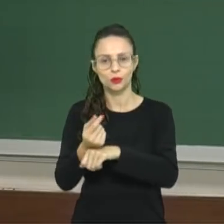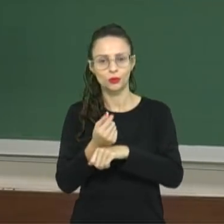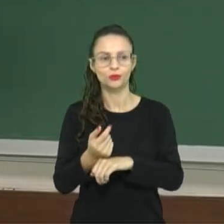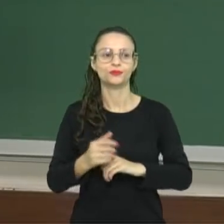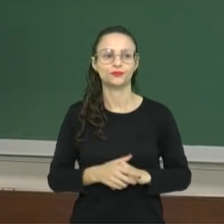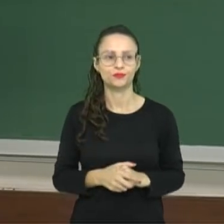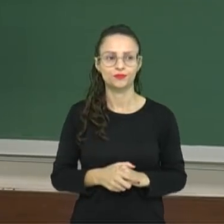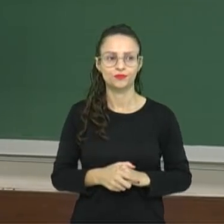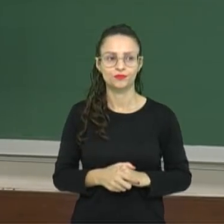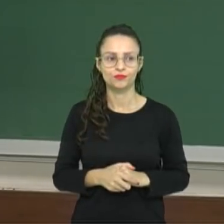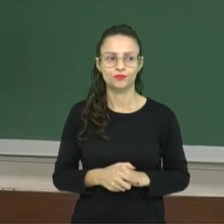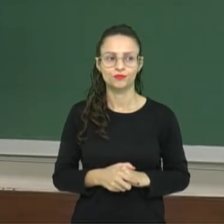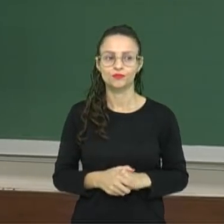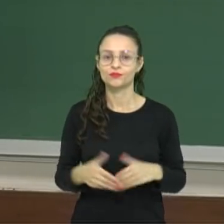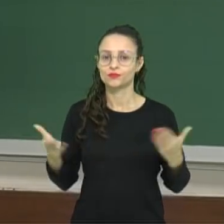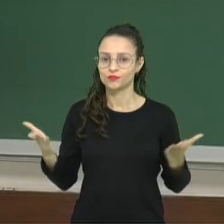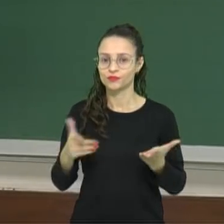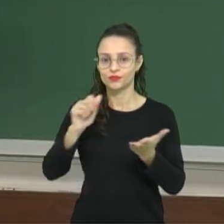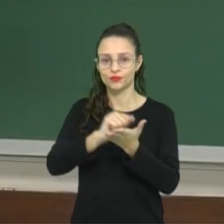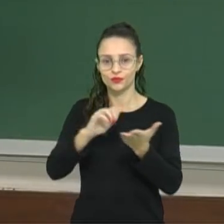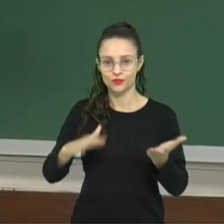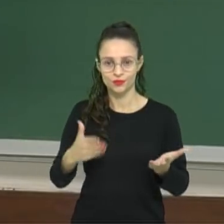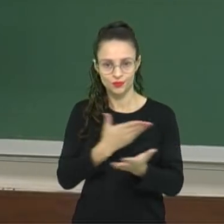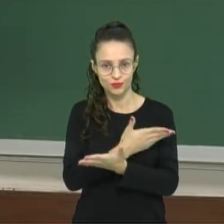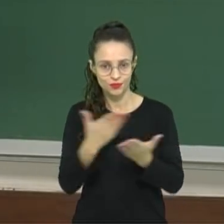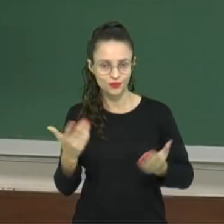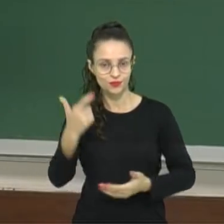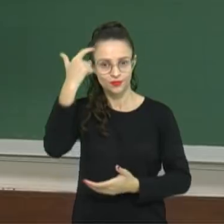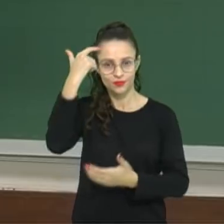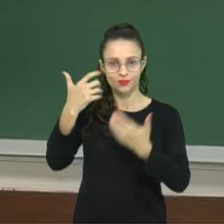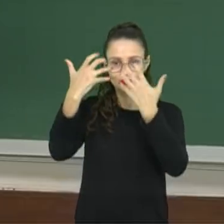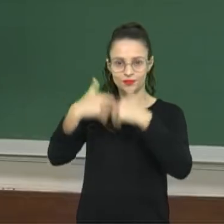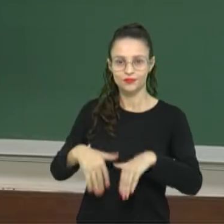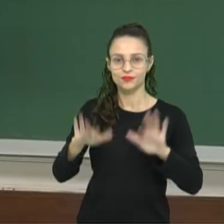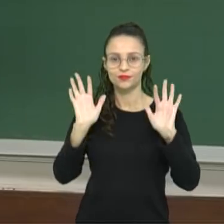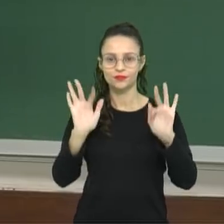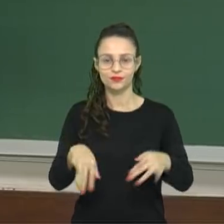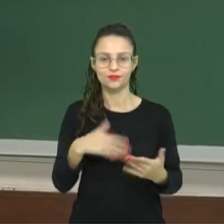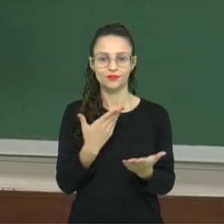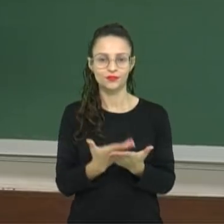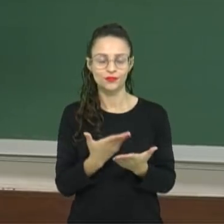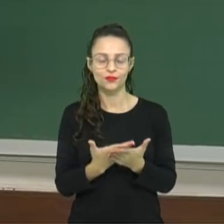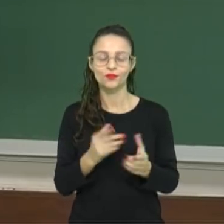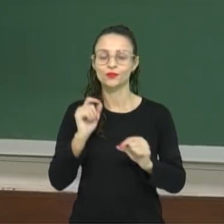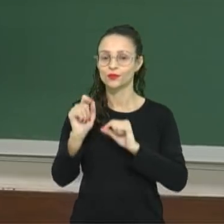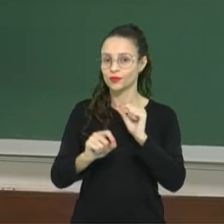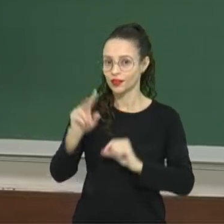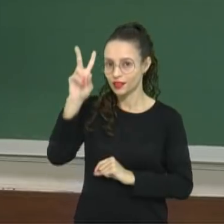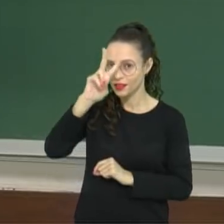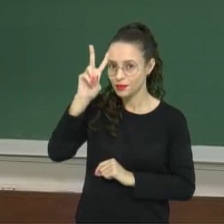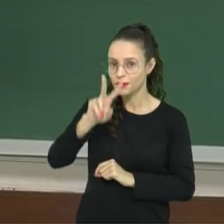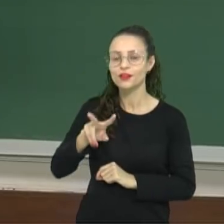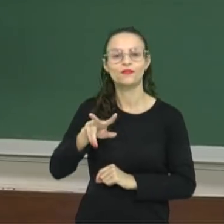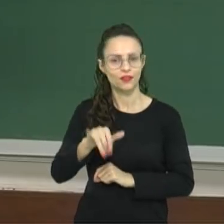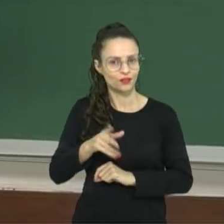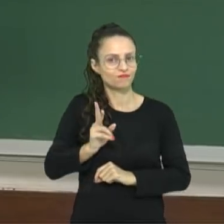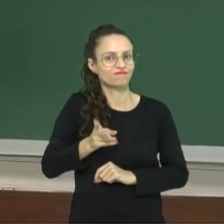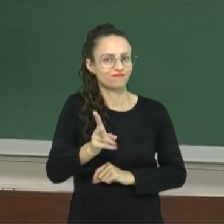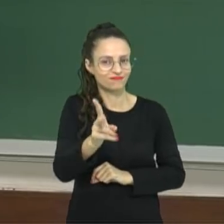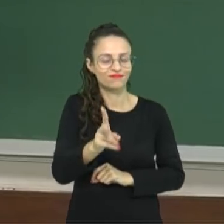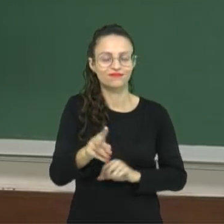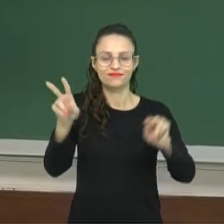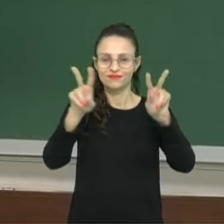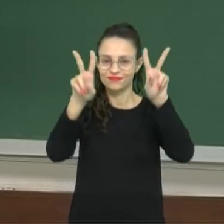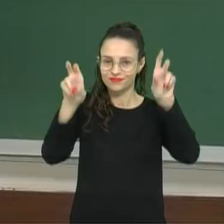econômico. E a atividadezinha ali para a gente pensar e finalizar essa nossa aula de hoje, lembrando que a gente ainda vai continuar falando a